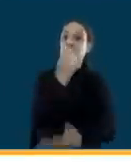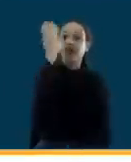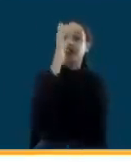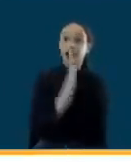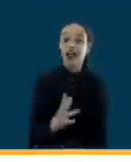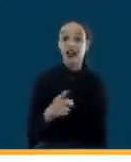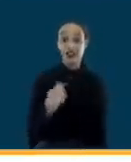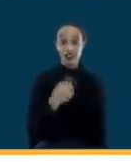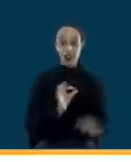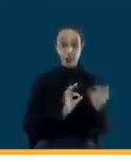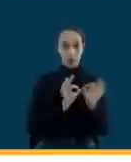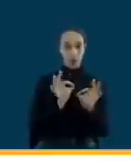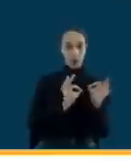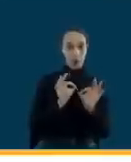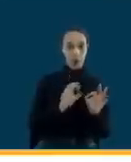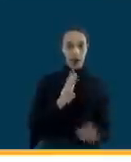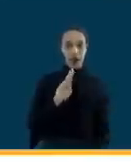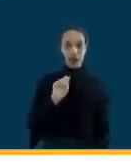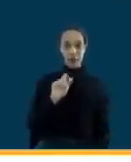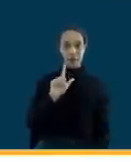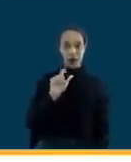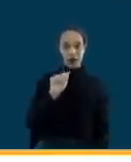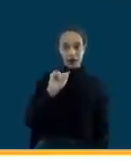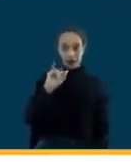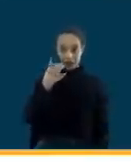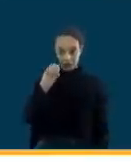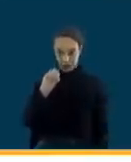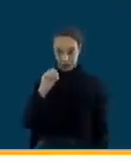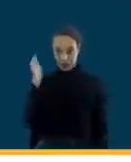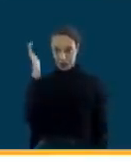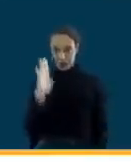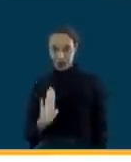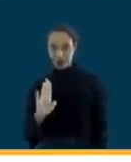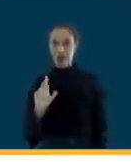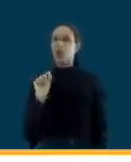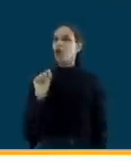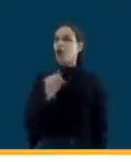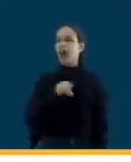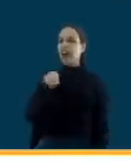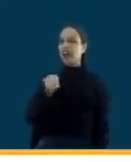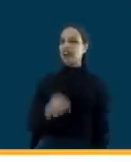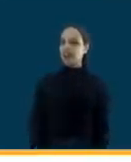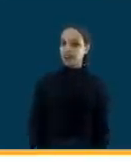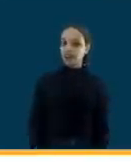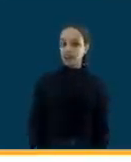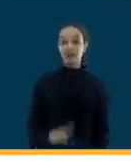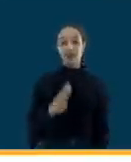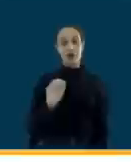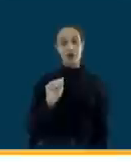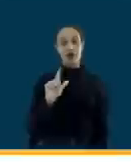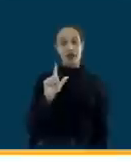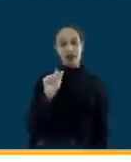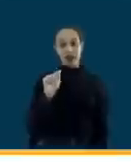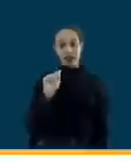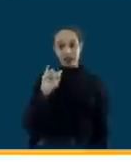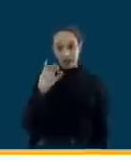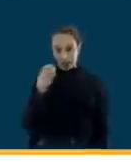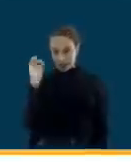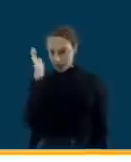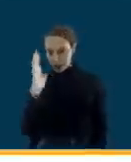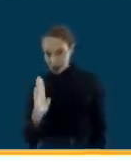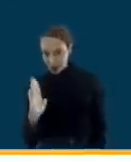projeto chamado Balaio Brasil. O que era o Balaio Brasil? O Balaio Brasil era